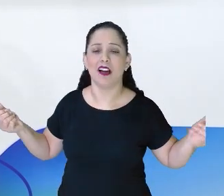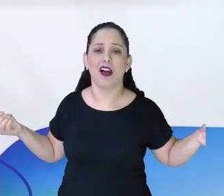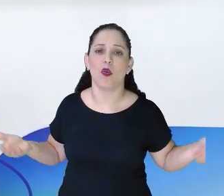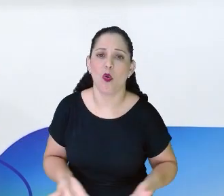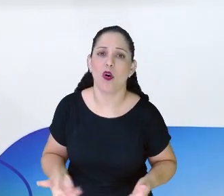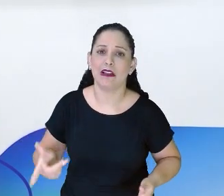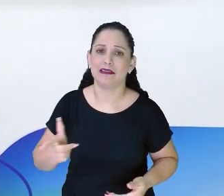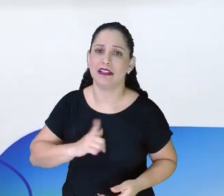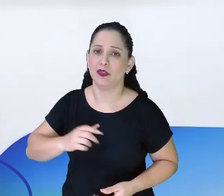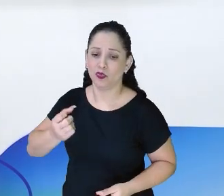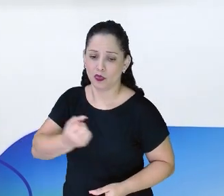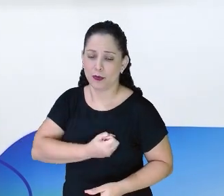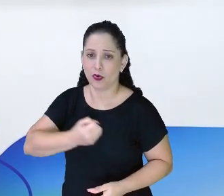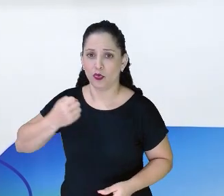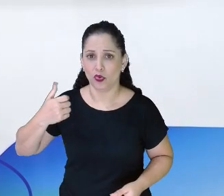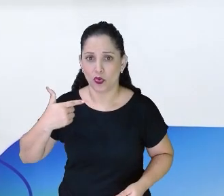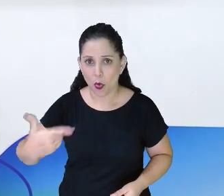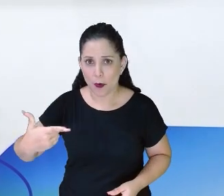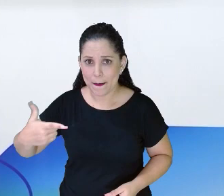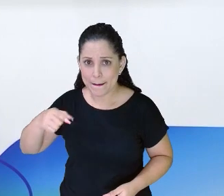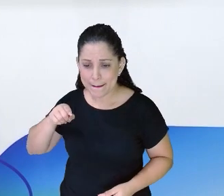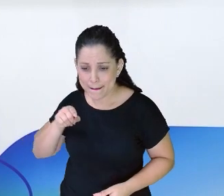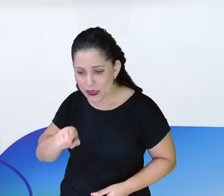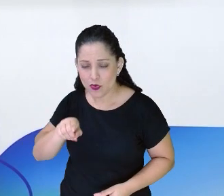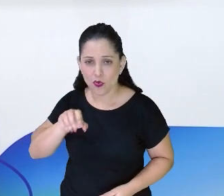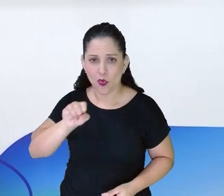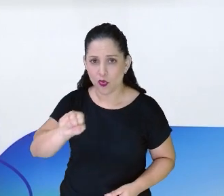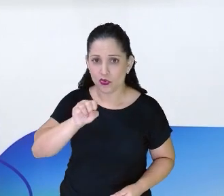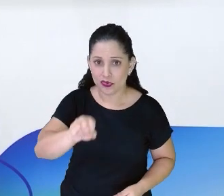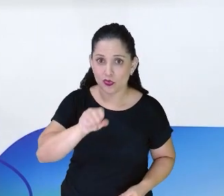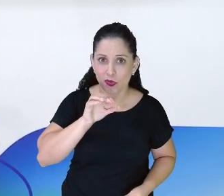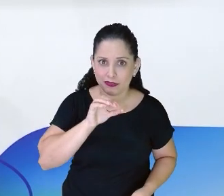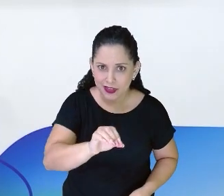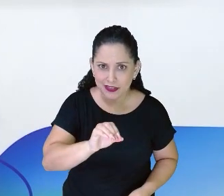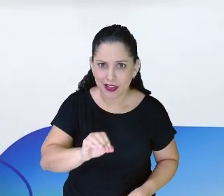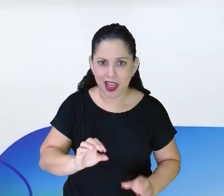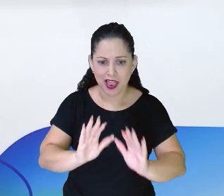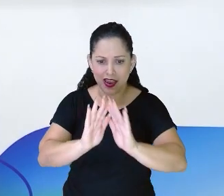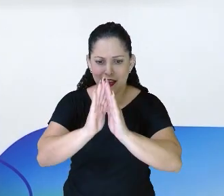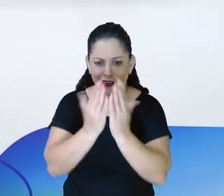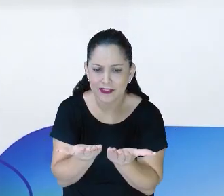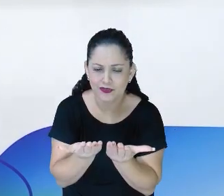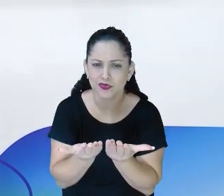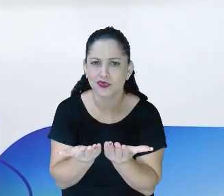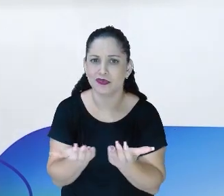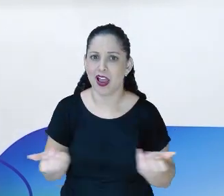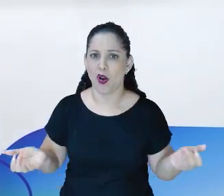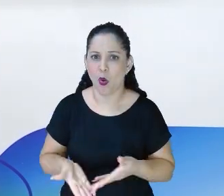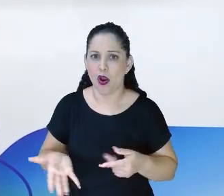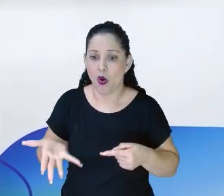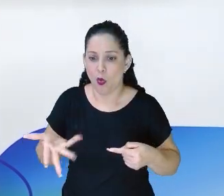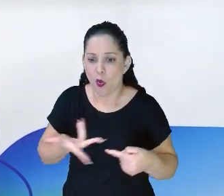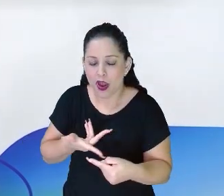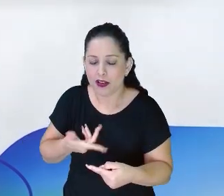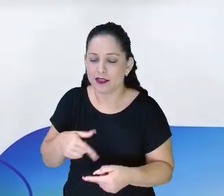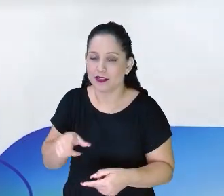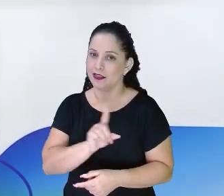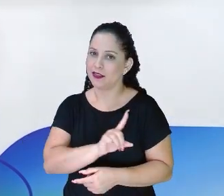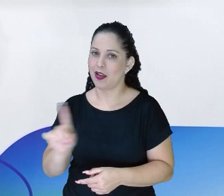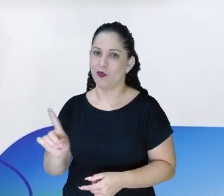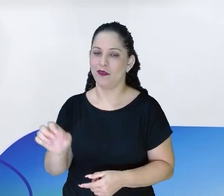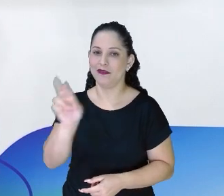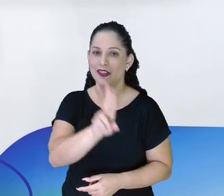esses 2.880 livros? De jeito nenhum. A gente vai utilizar o